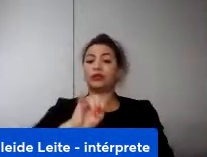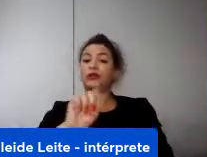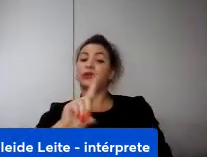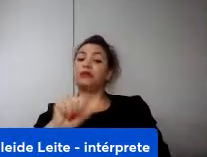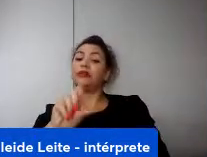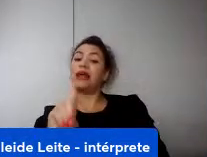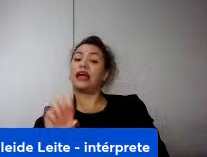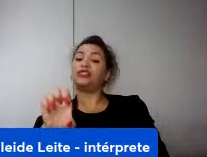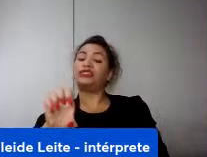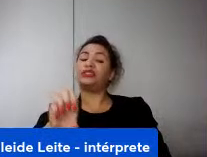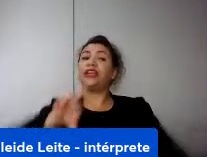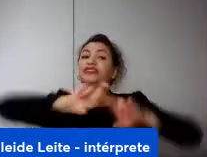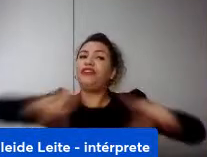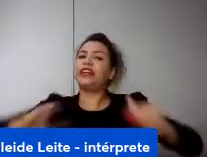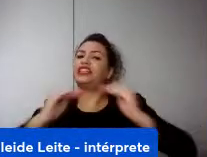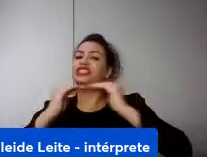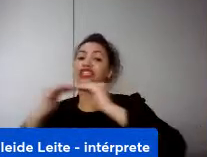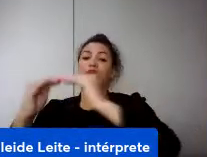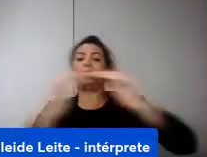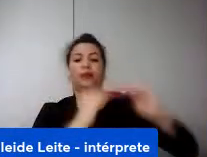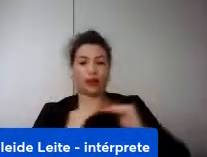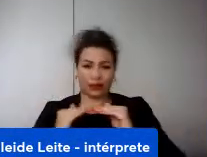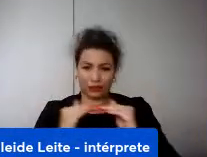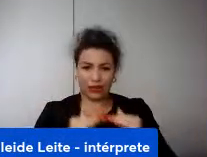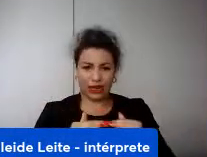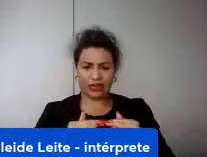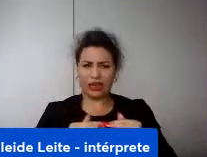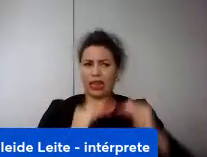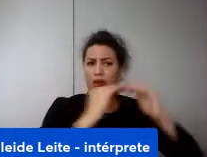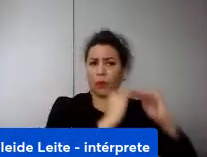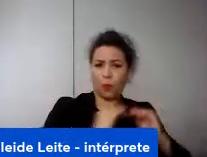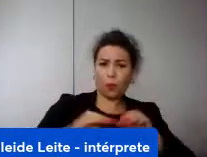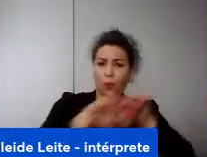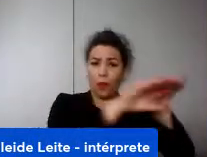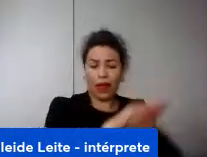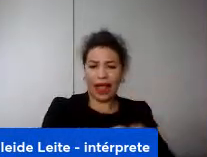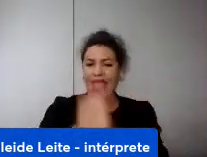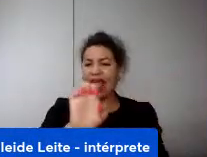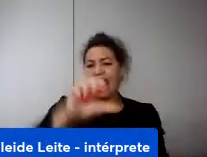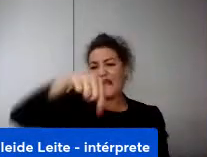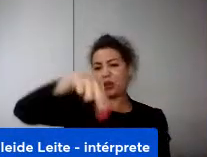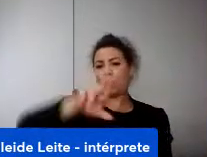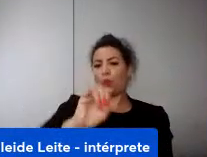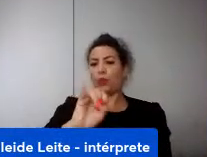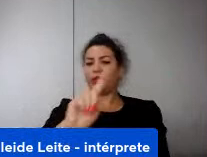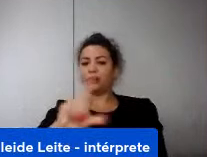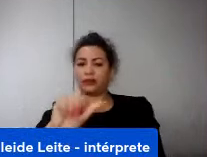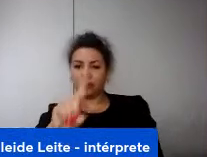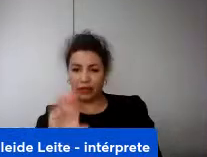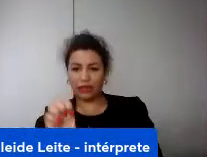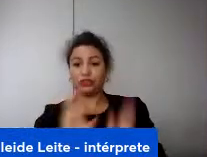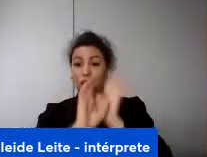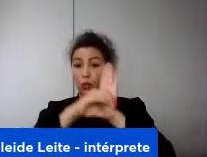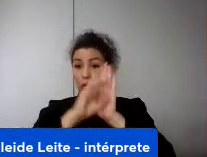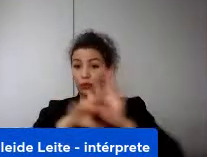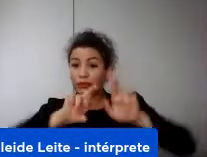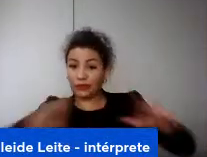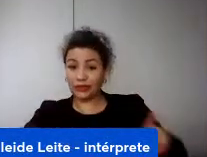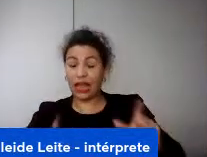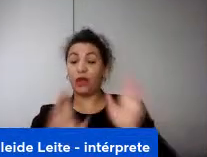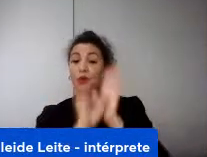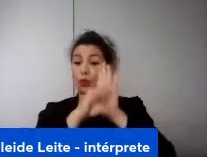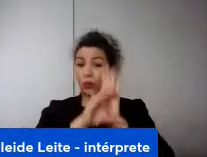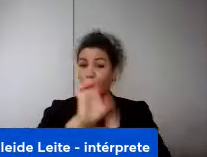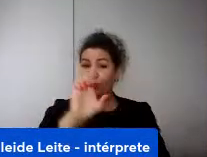de igualdade. Uma coisa é igualdade, outra coisa é equidade. O conceito de